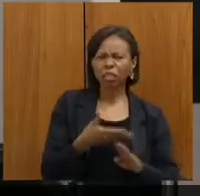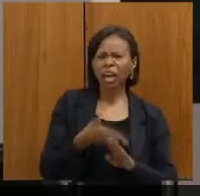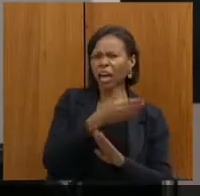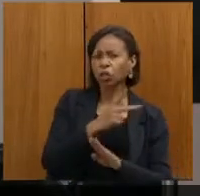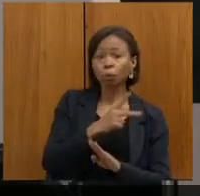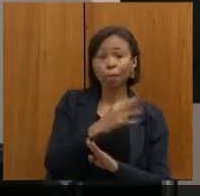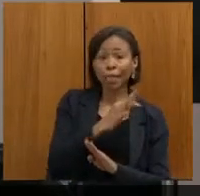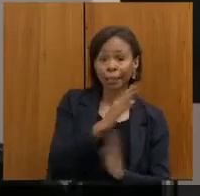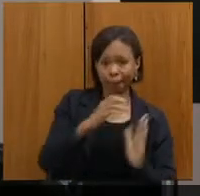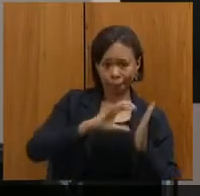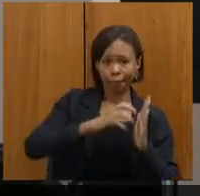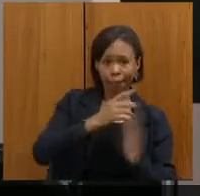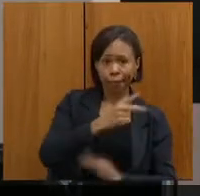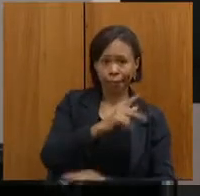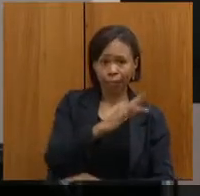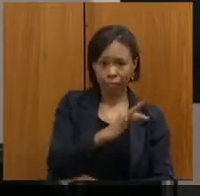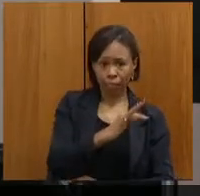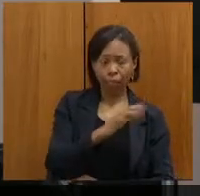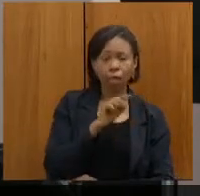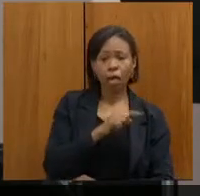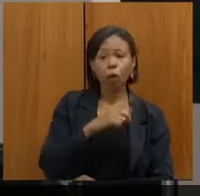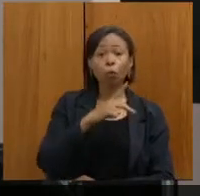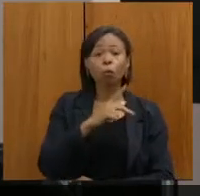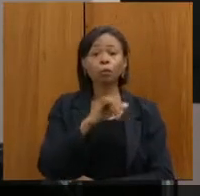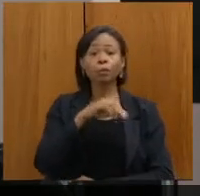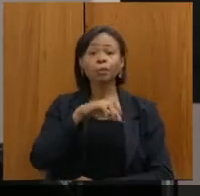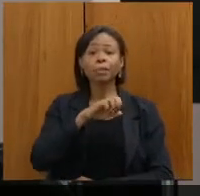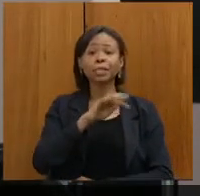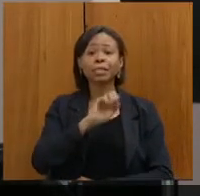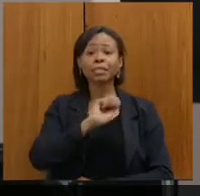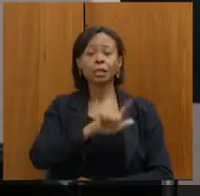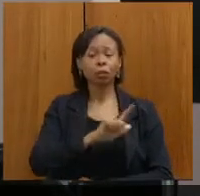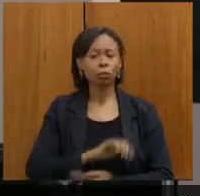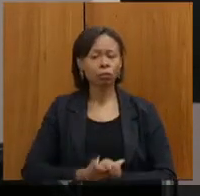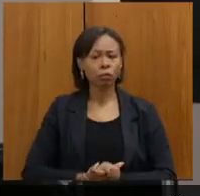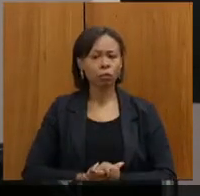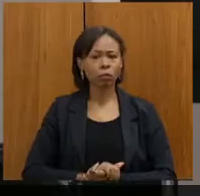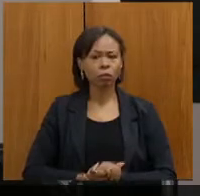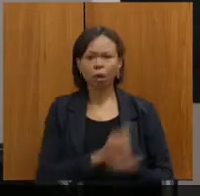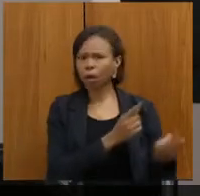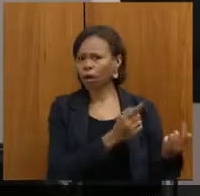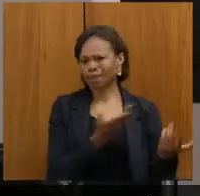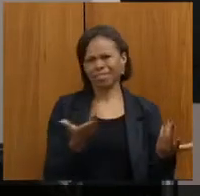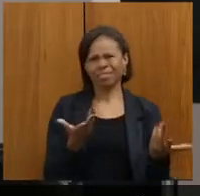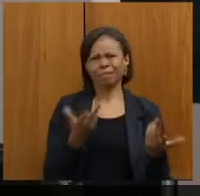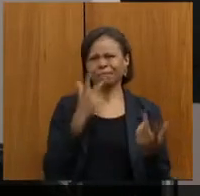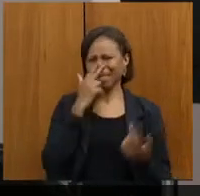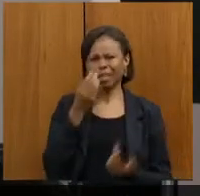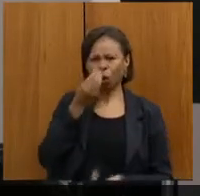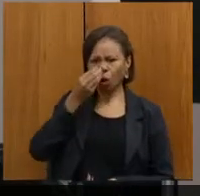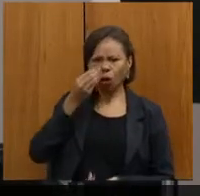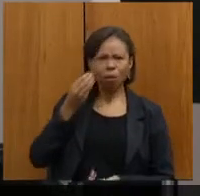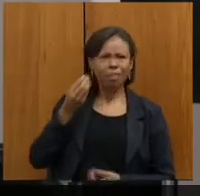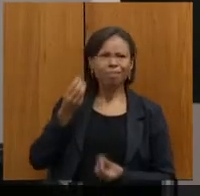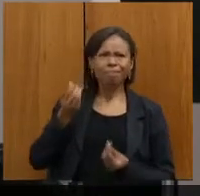é chega a ser uma ofensa ao governo Romeu Zema é uma Ofensa